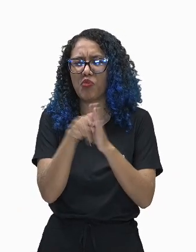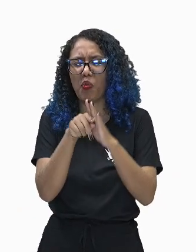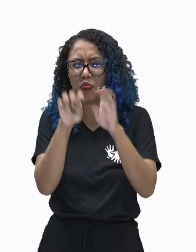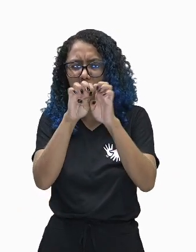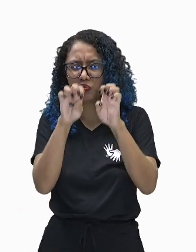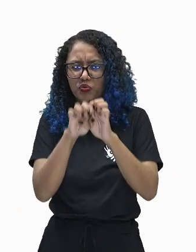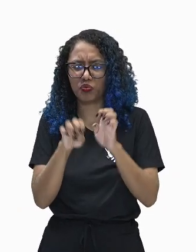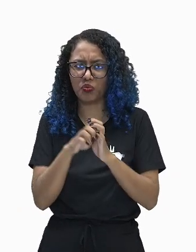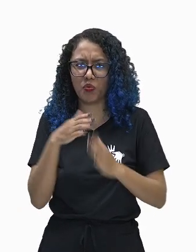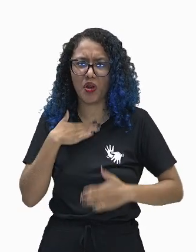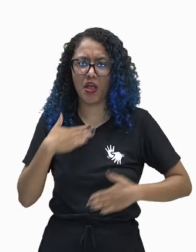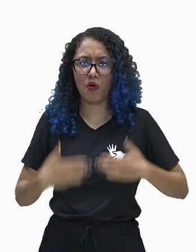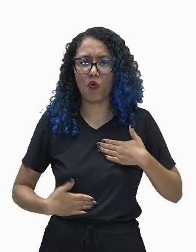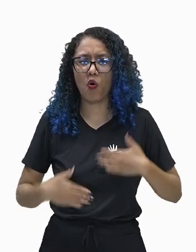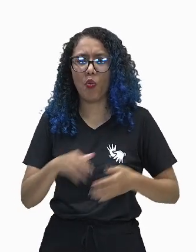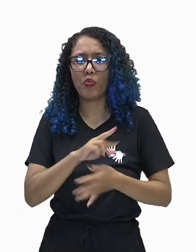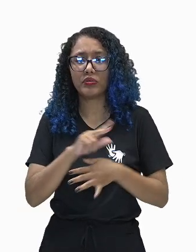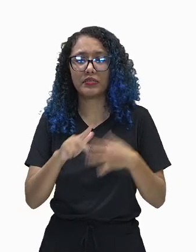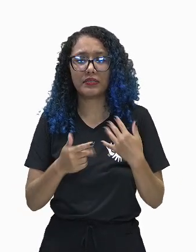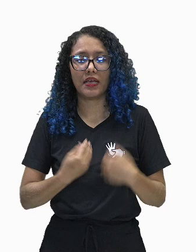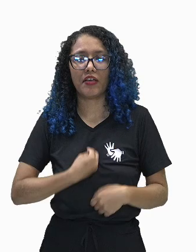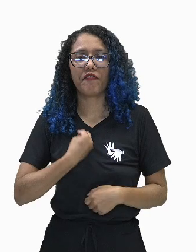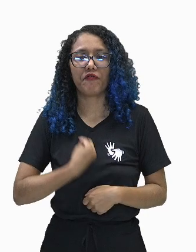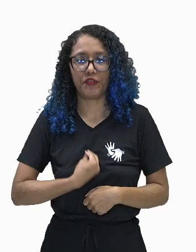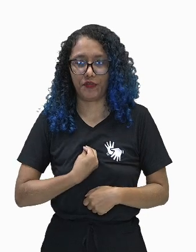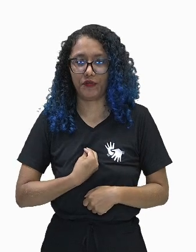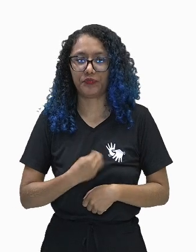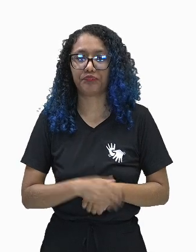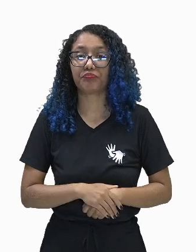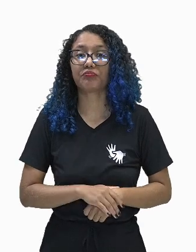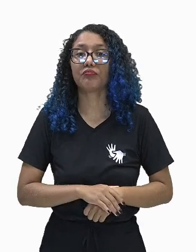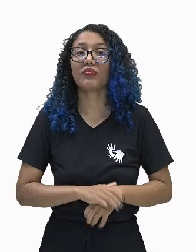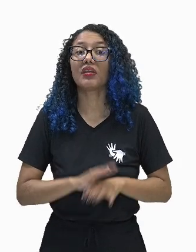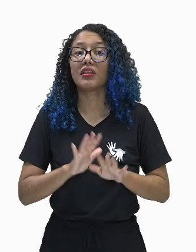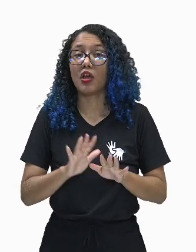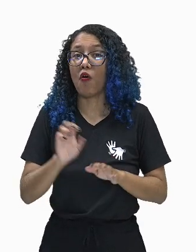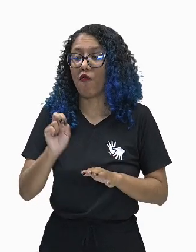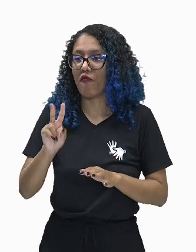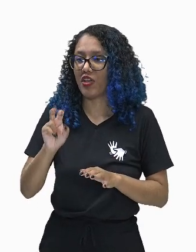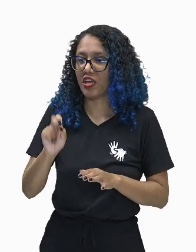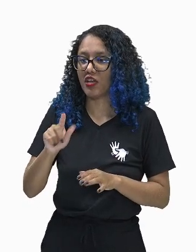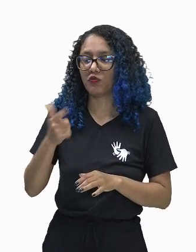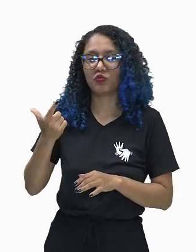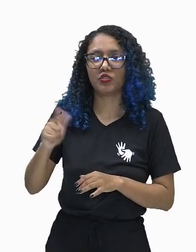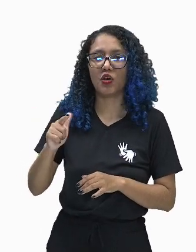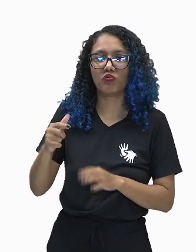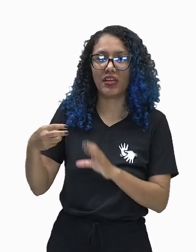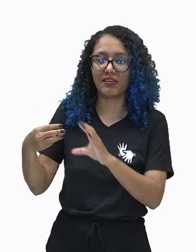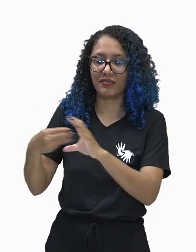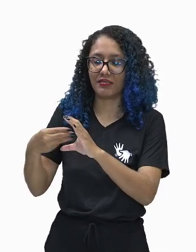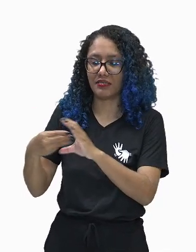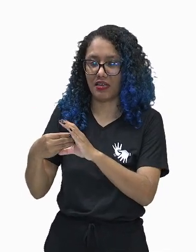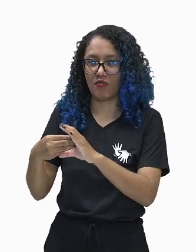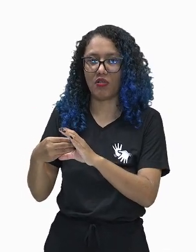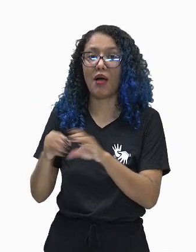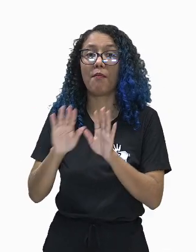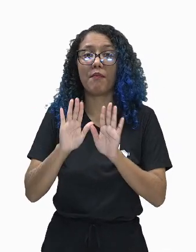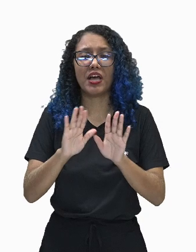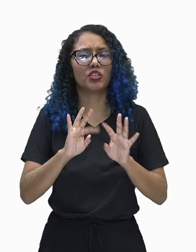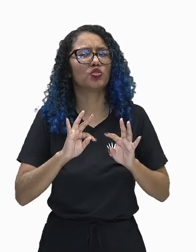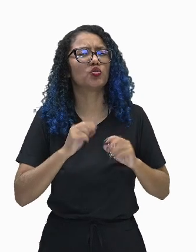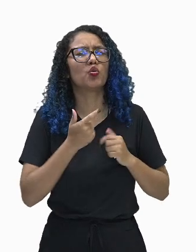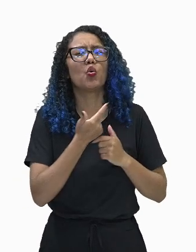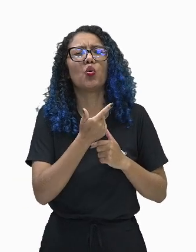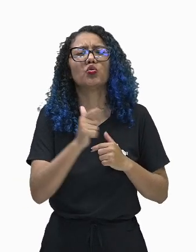funcionais dos seres vivos. E com exceção dos vírus, todos os organismos vivos possuem